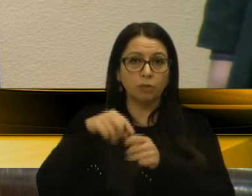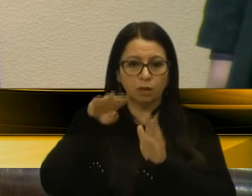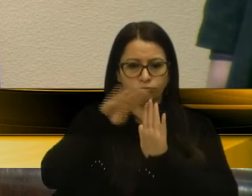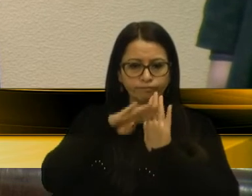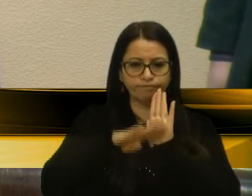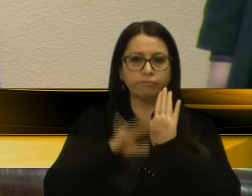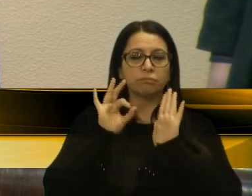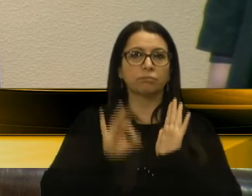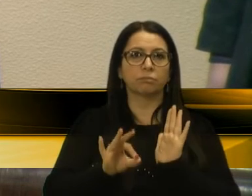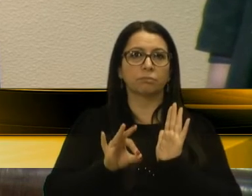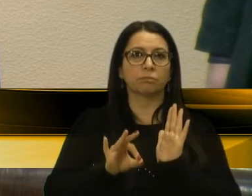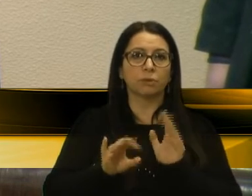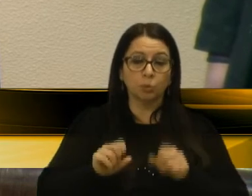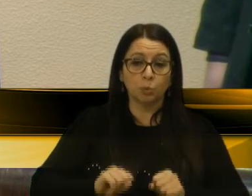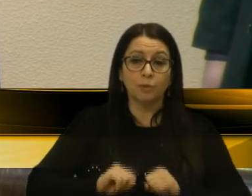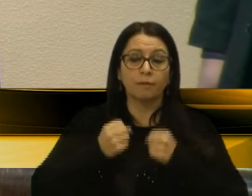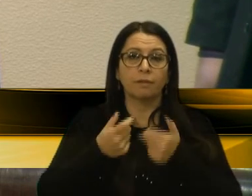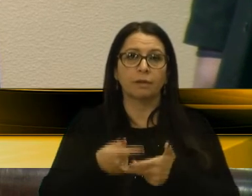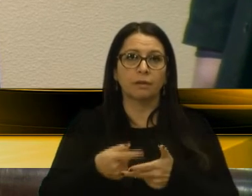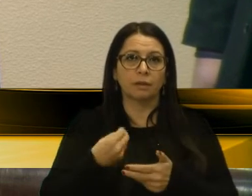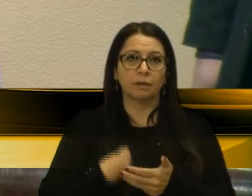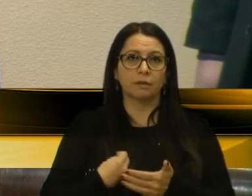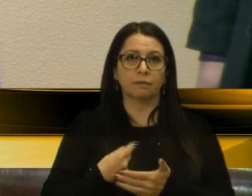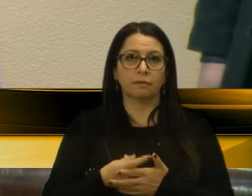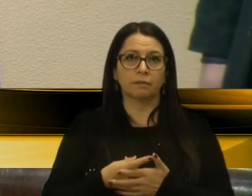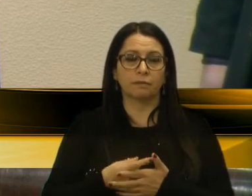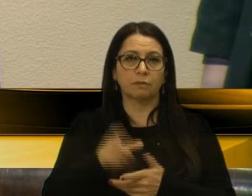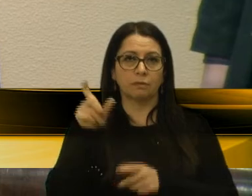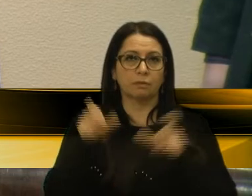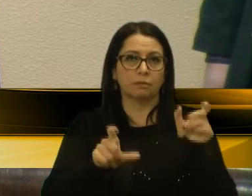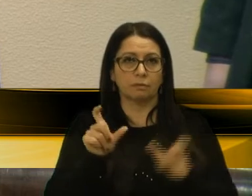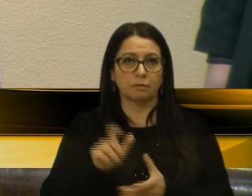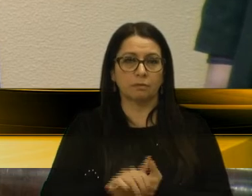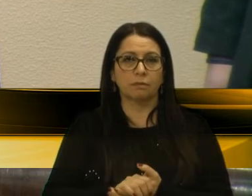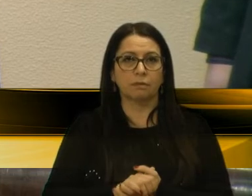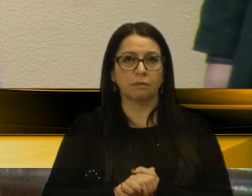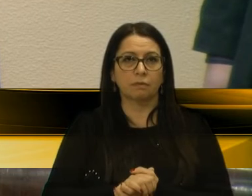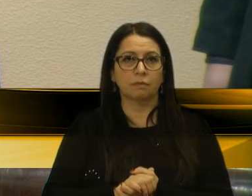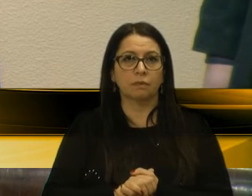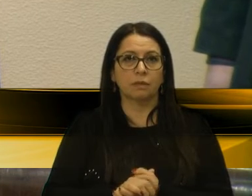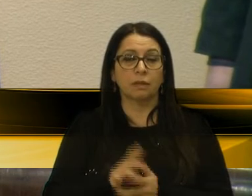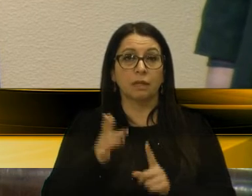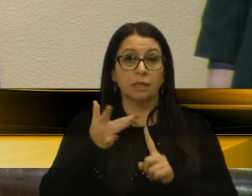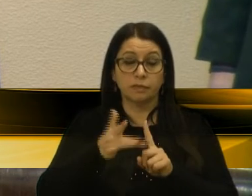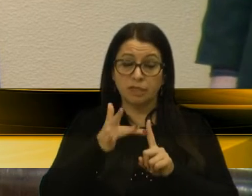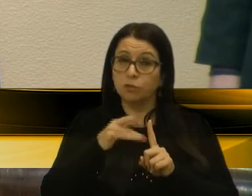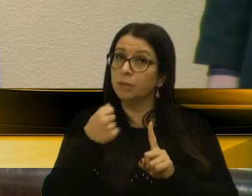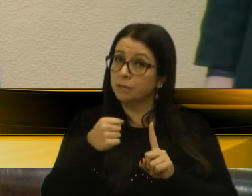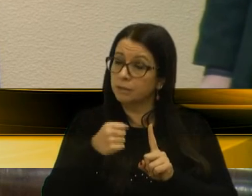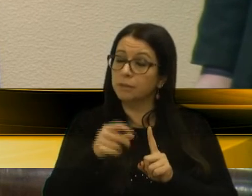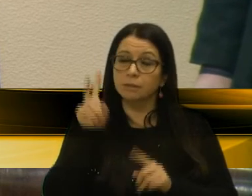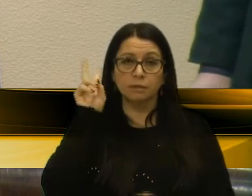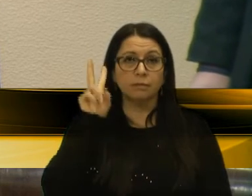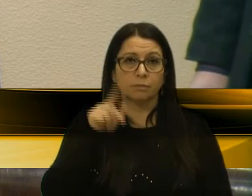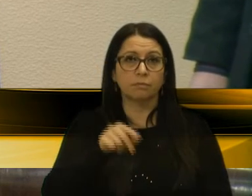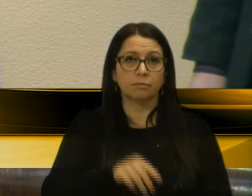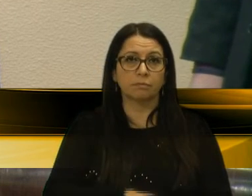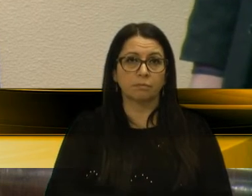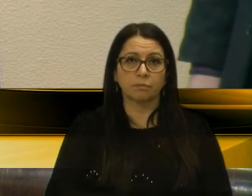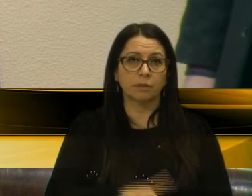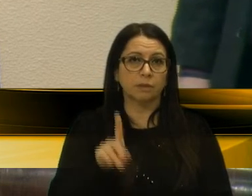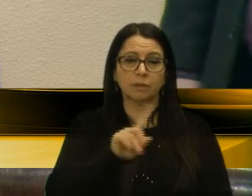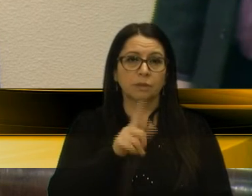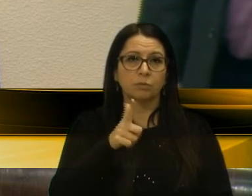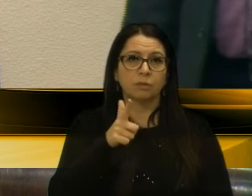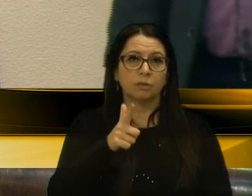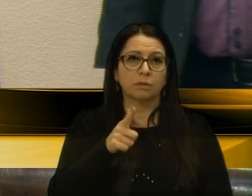no sentido de defender a vida das pessoas, né? As vítimas precisam ser lembradas. elas não têm